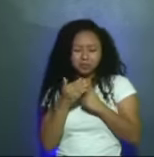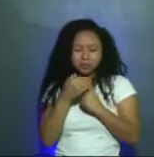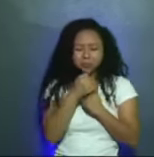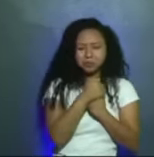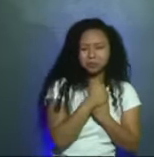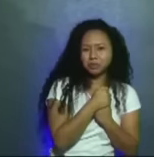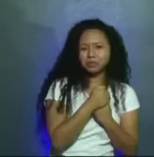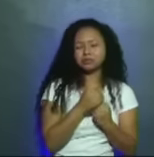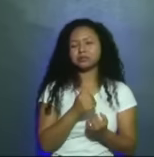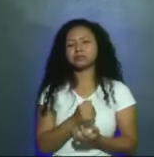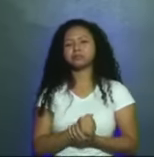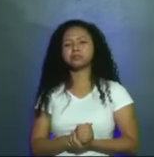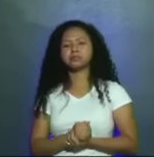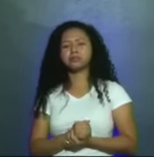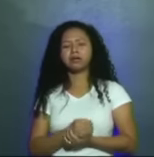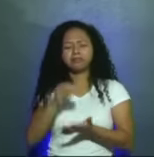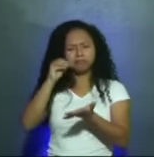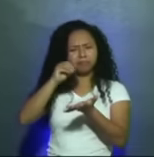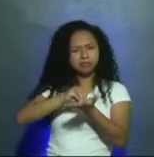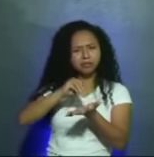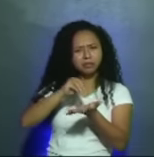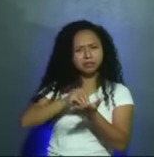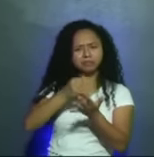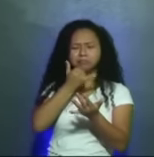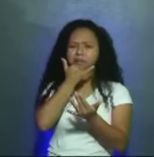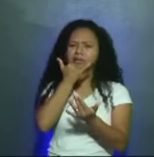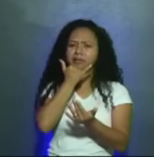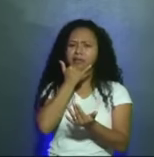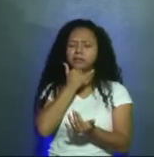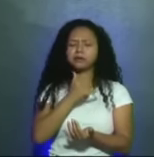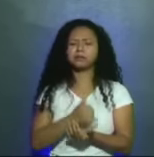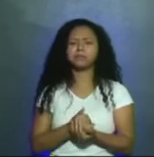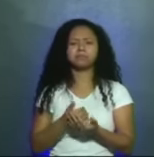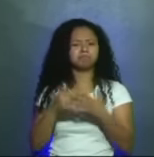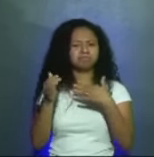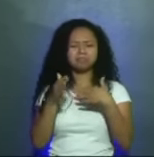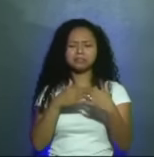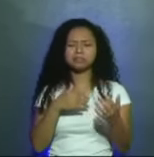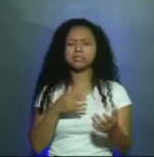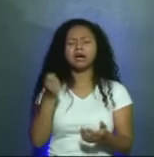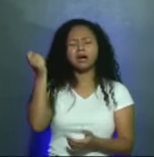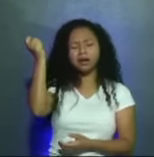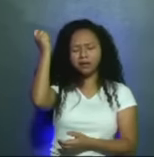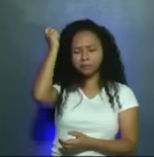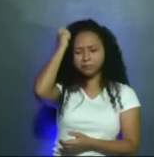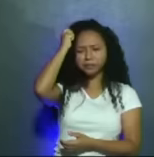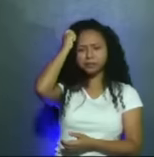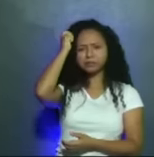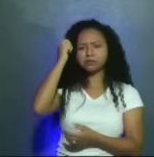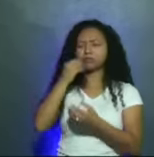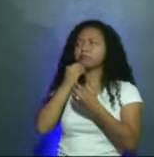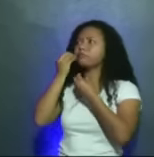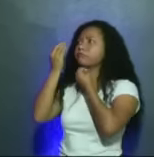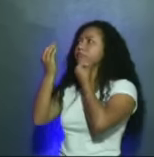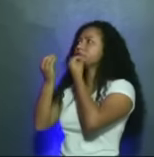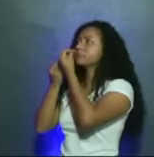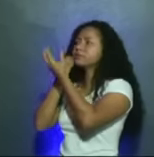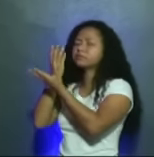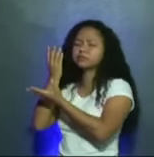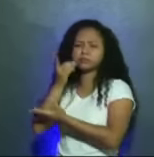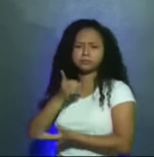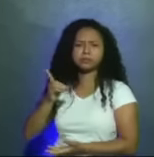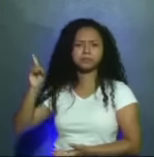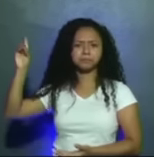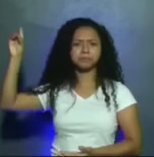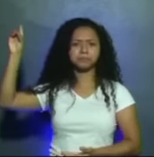perdão, talvez seja o que for, arrependa agora, confessa a Deus, confessa,